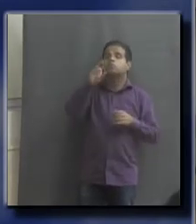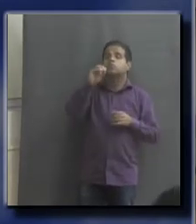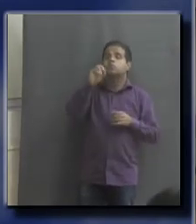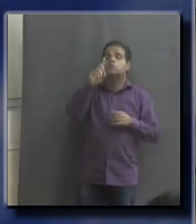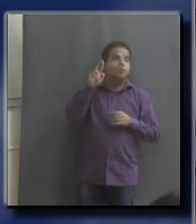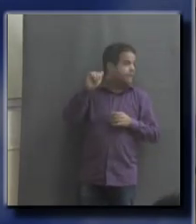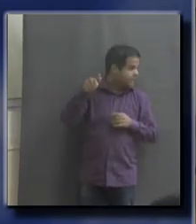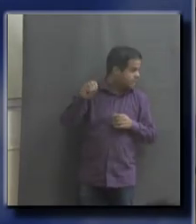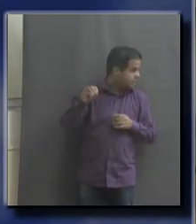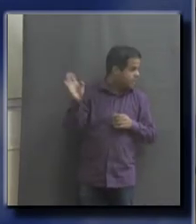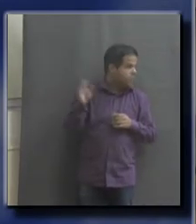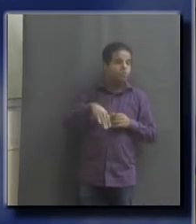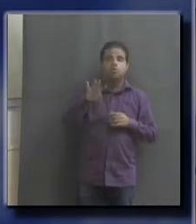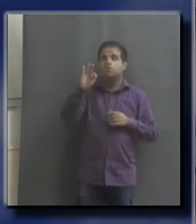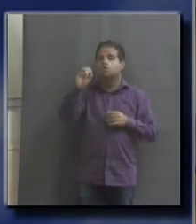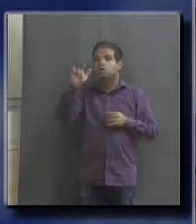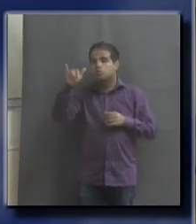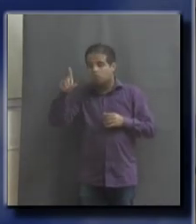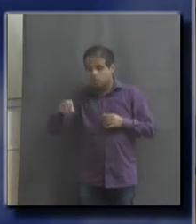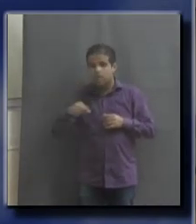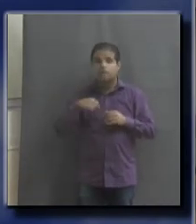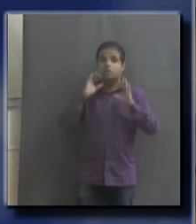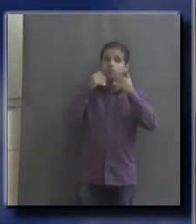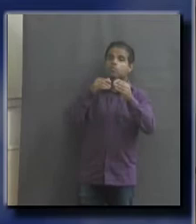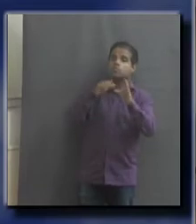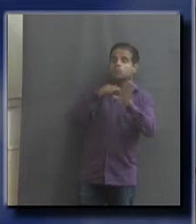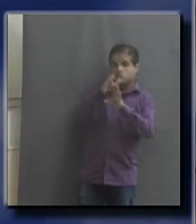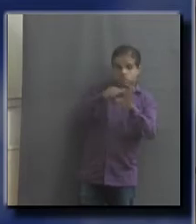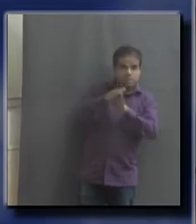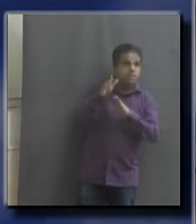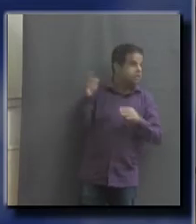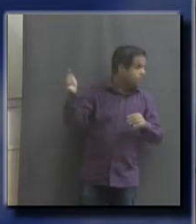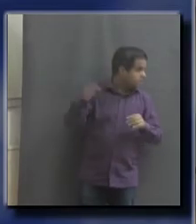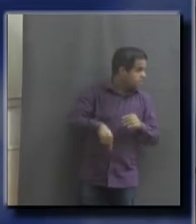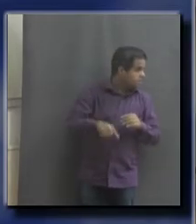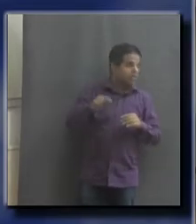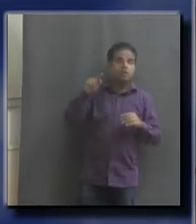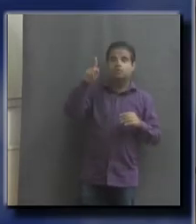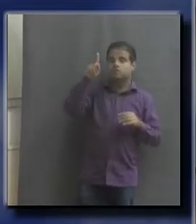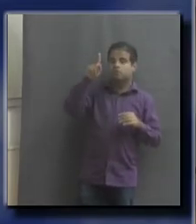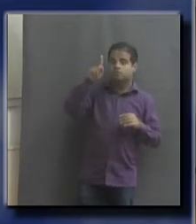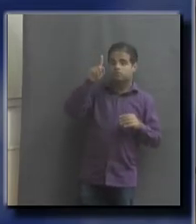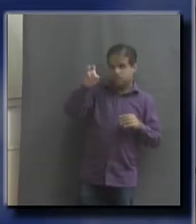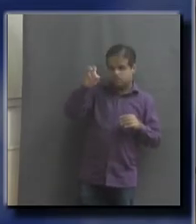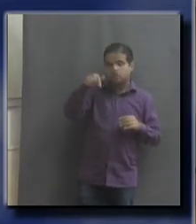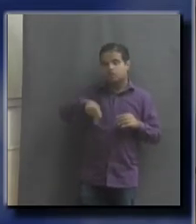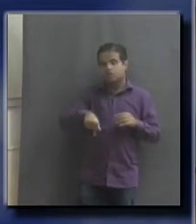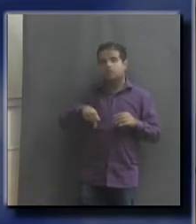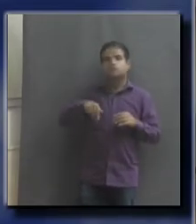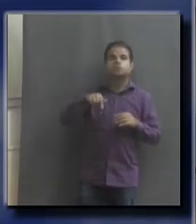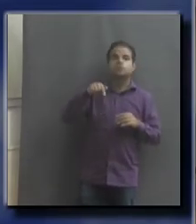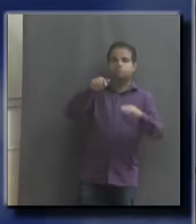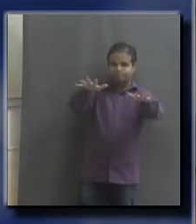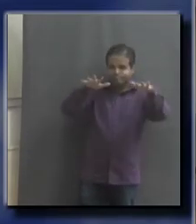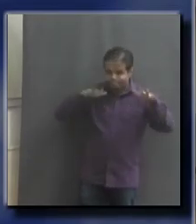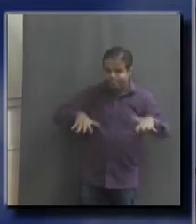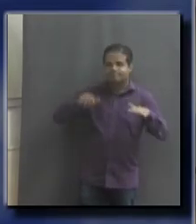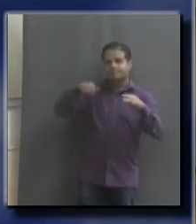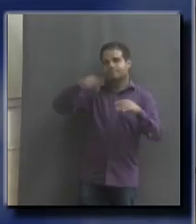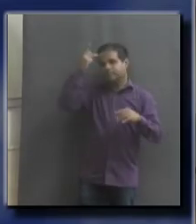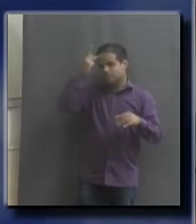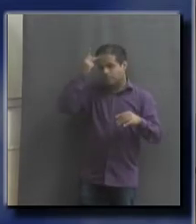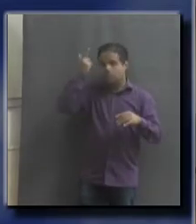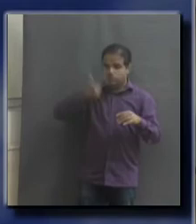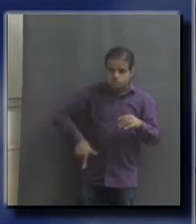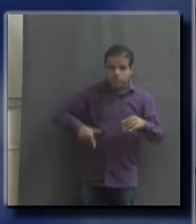Toledo, conselheiro estou conselheiro aqui no 15º plenário do CRP São Paulo, e reforçar a